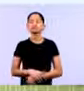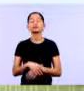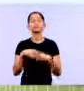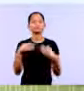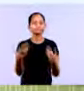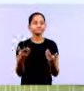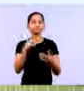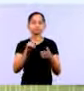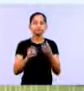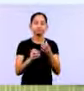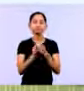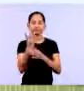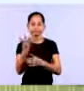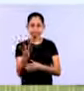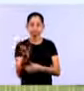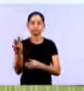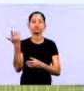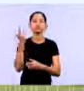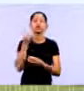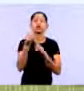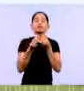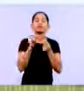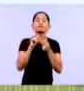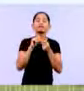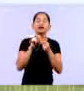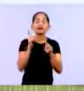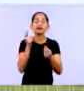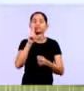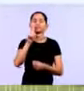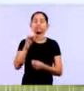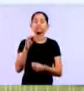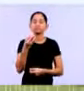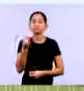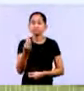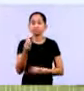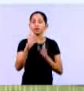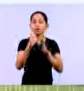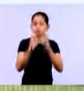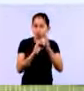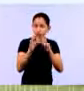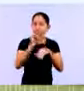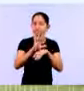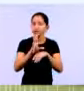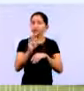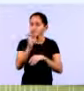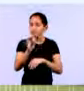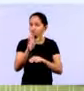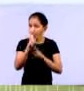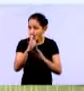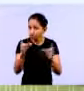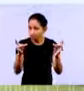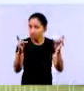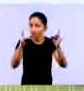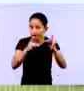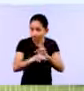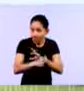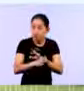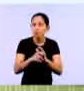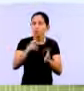quando são criados esses impostos, como que se dá? Depois que a Constituição, depois que a lei, depois que o Código Tributário